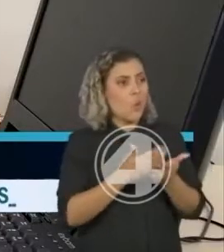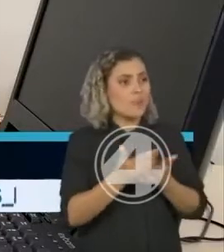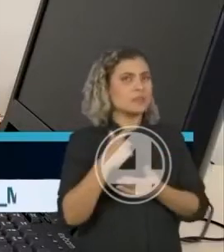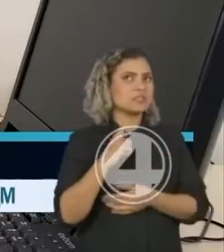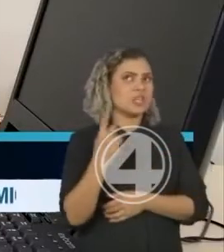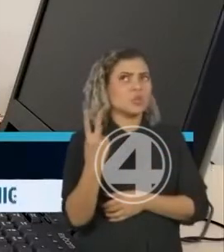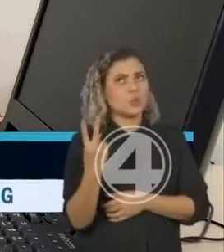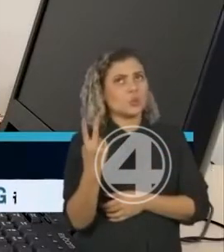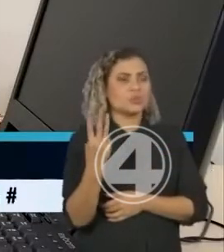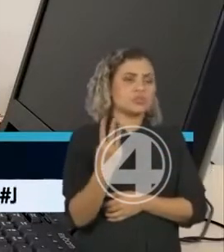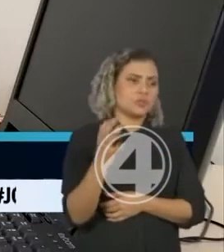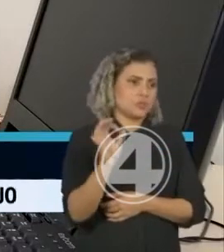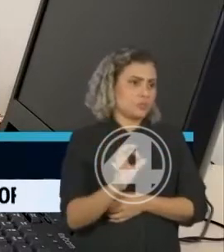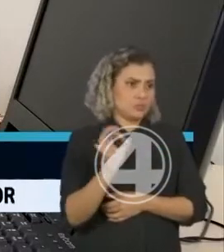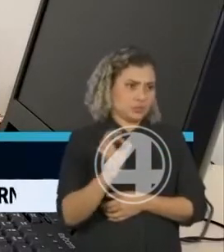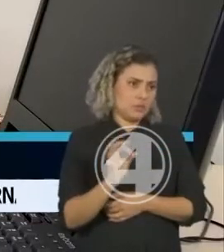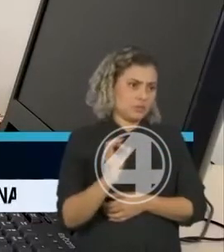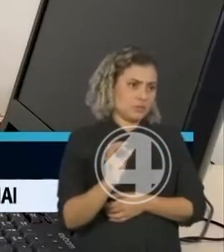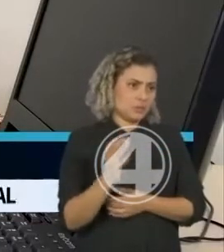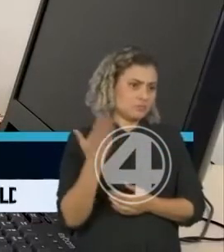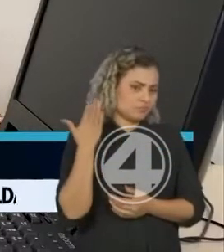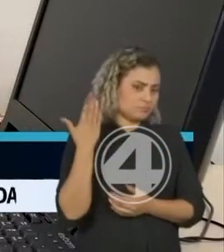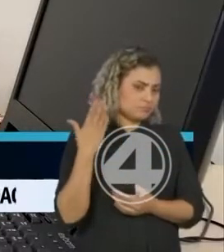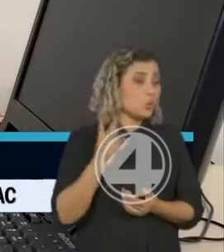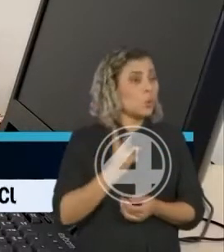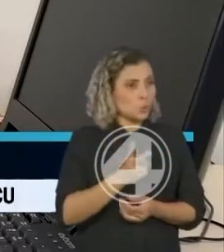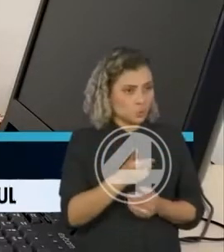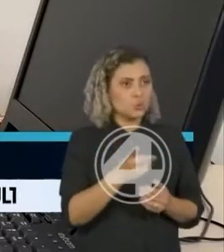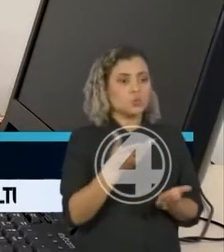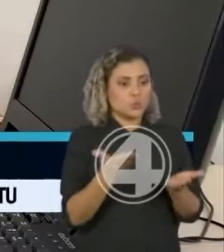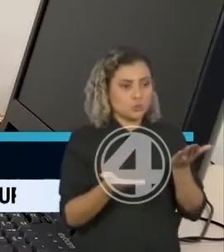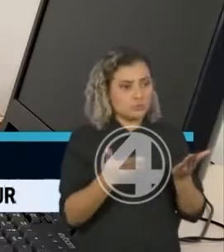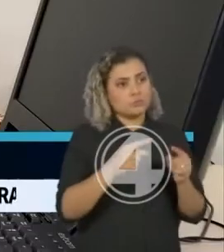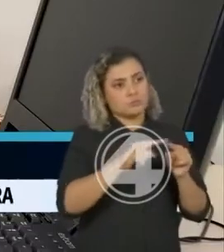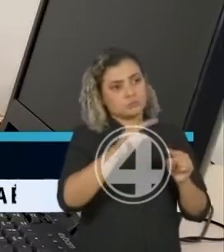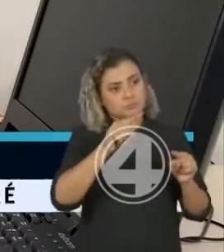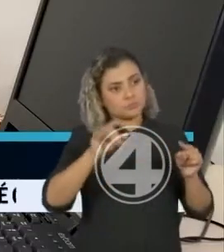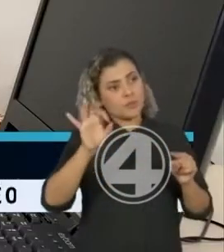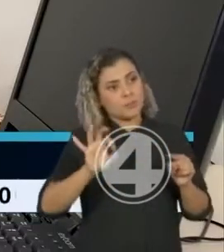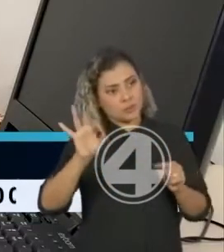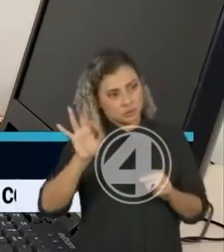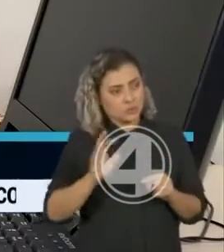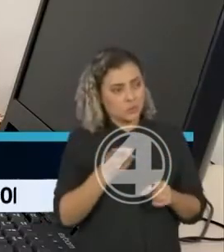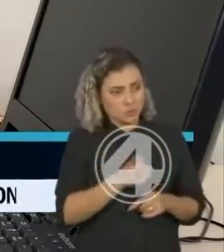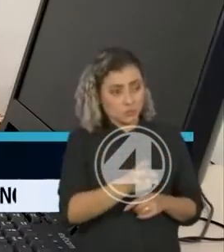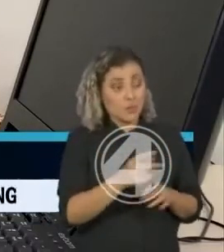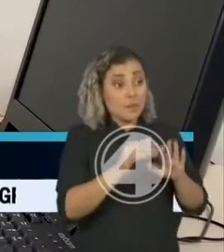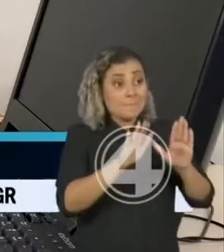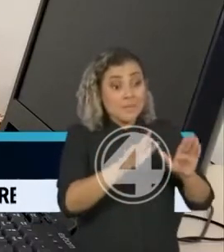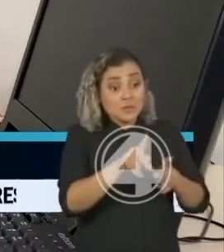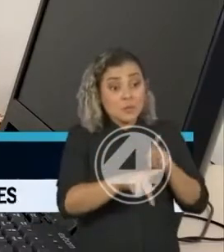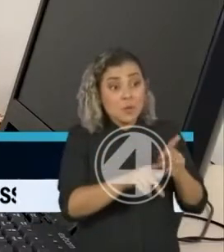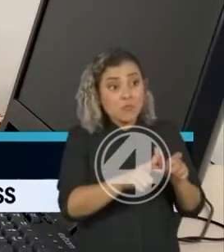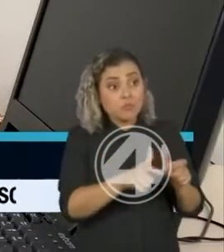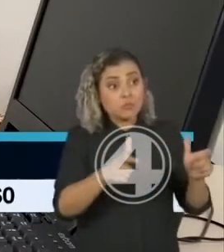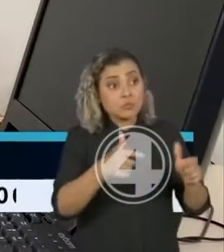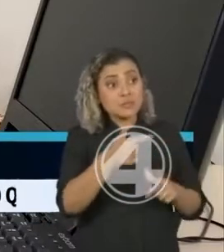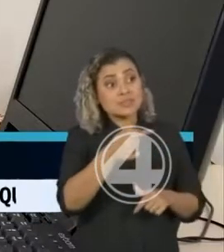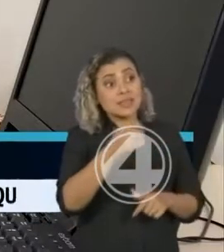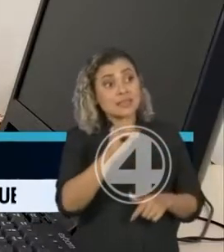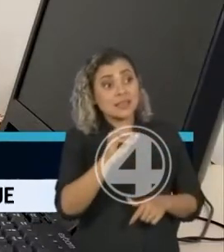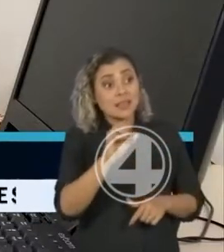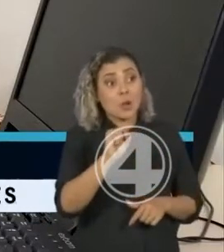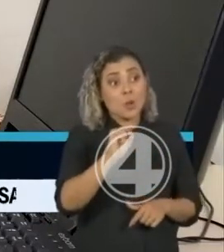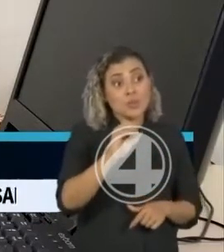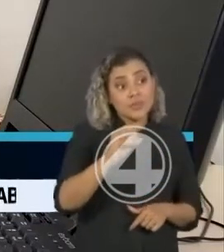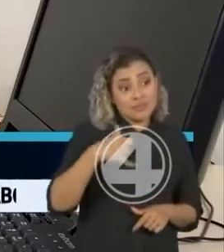falava entre dois e três por cento a gente está se mantendo nessa porcentagem porém quando a gente fala de uma população acima de 70